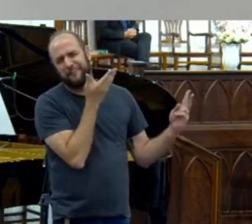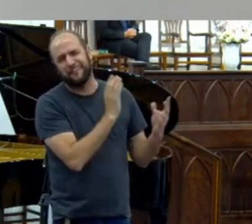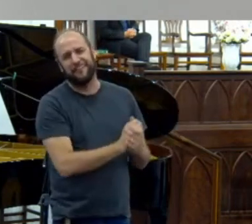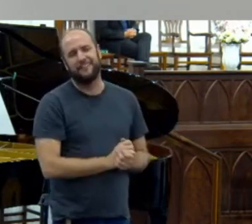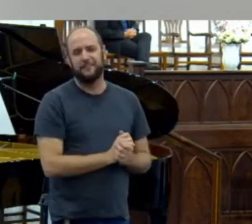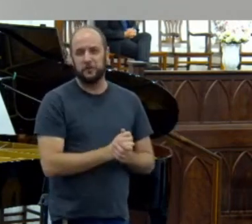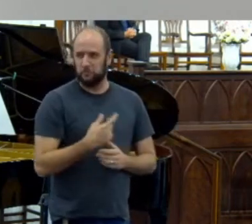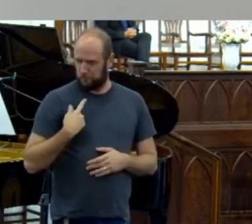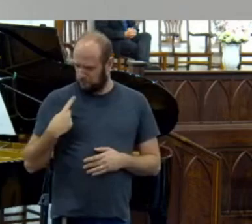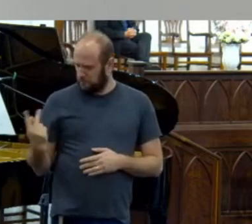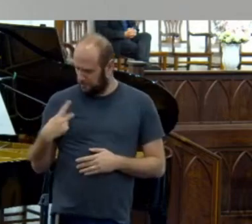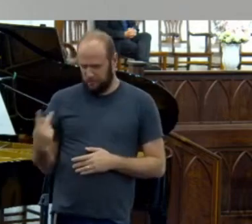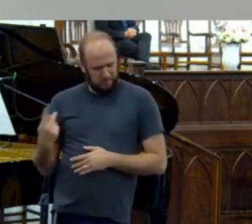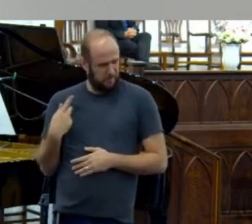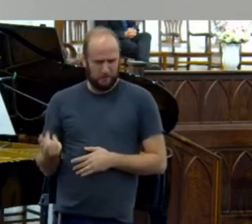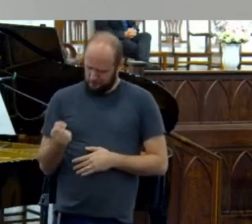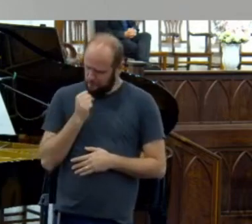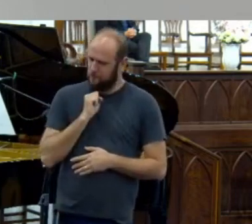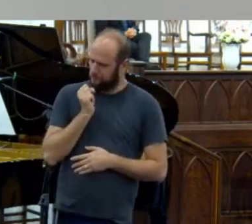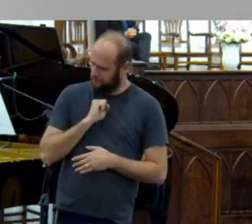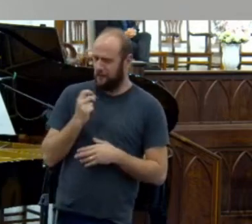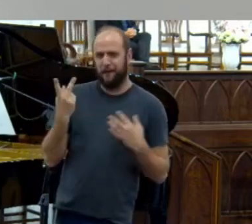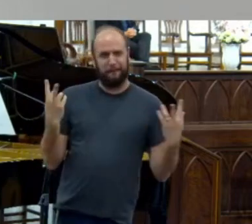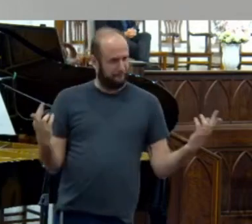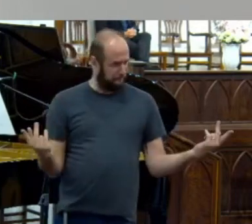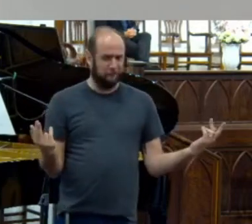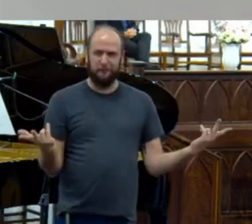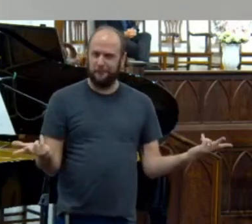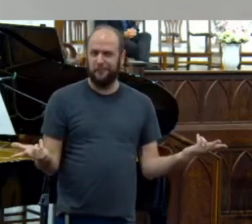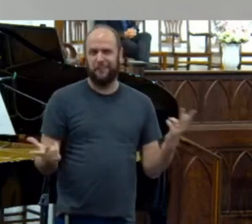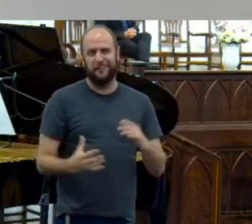se nós não estivéssemos.